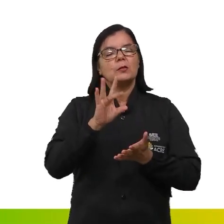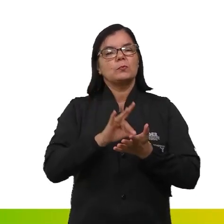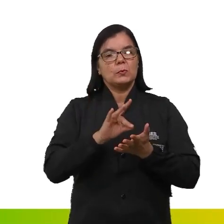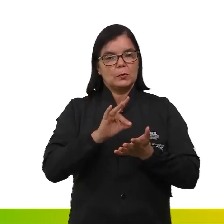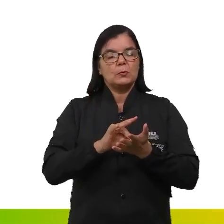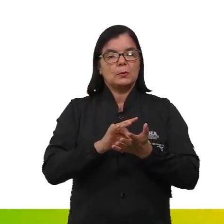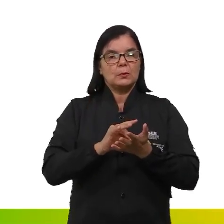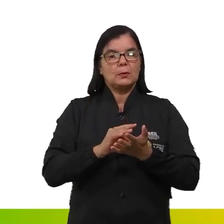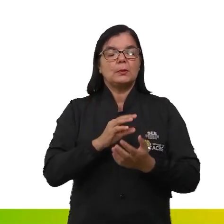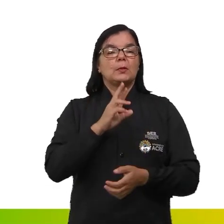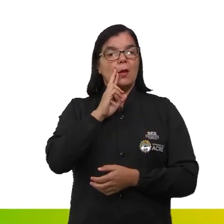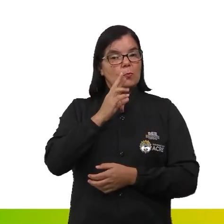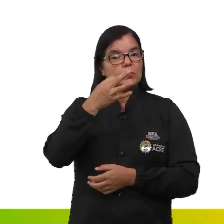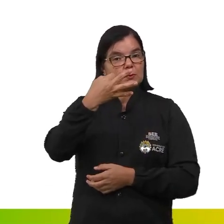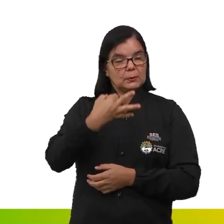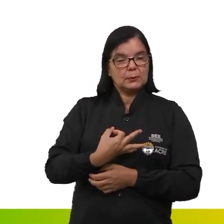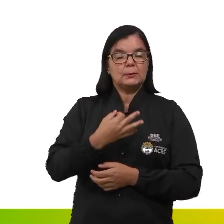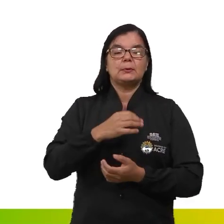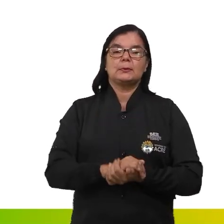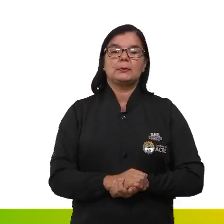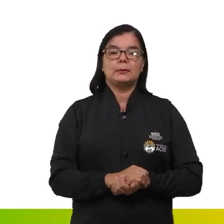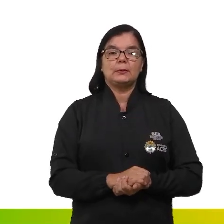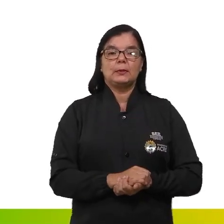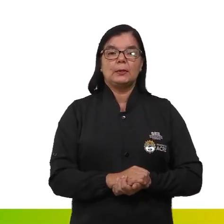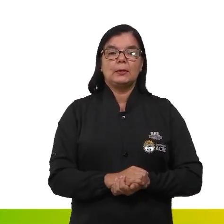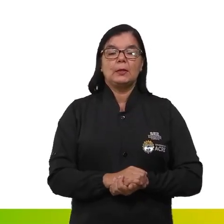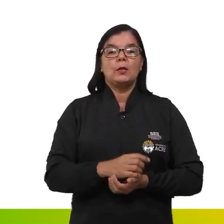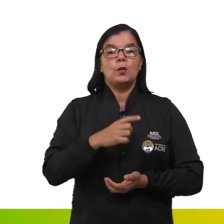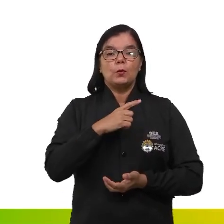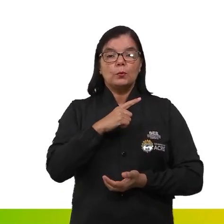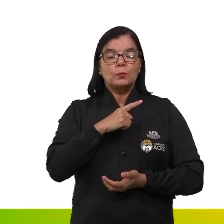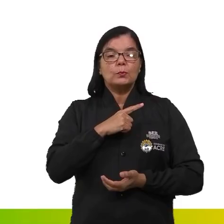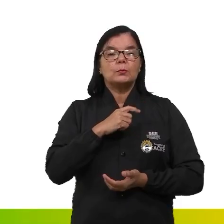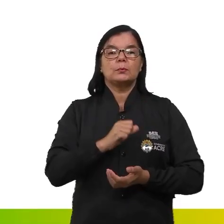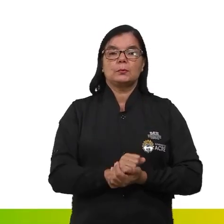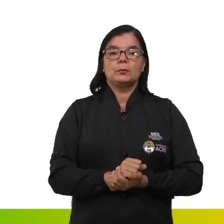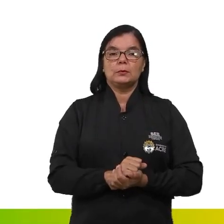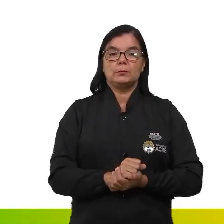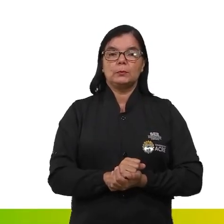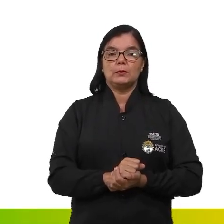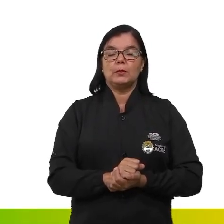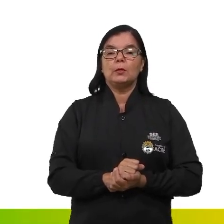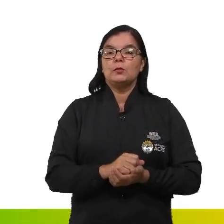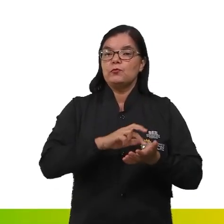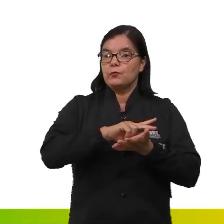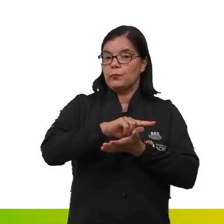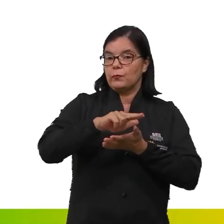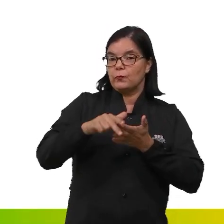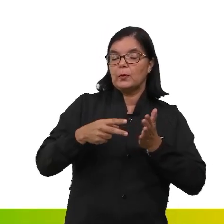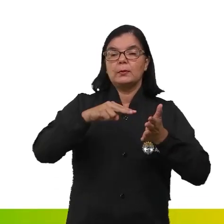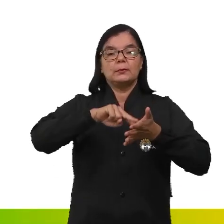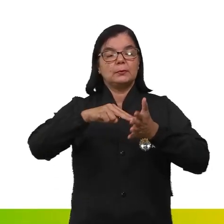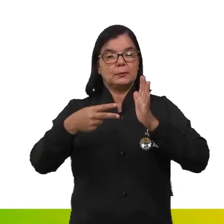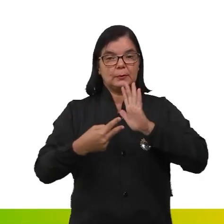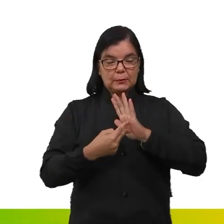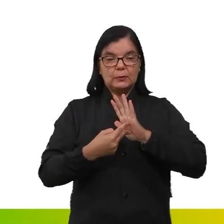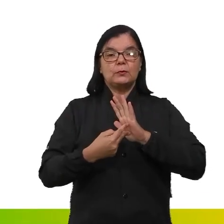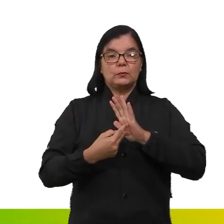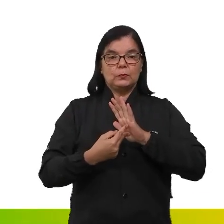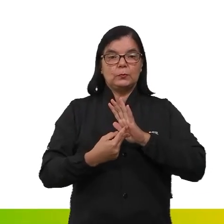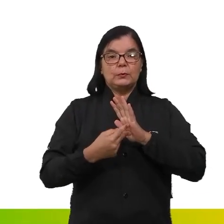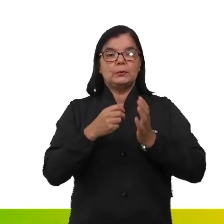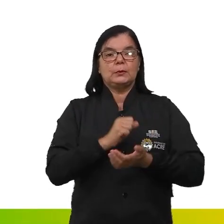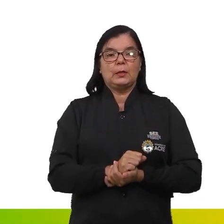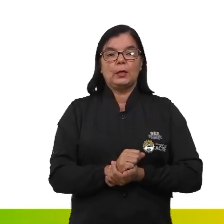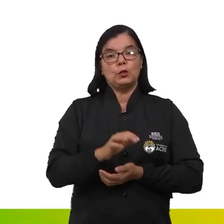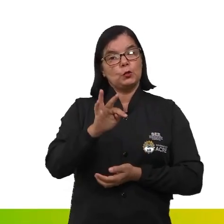a minha assertiva correta, tá? Então, aqui eu tenho uma polissemia gerada a partir aqui do